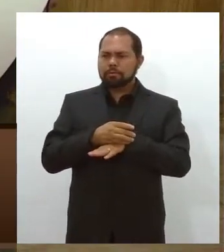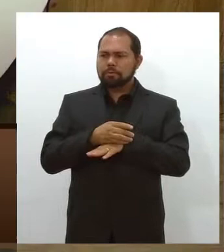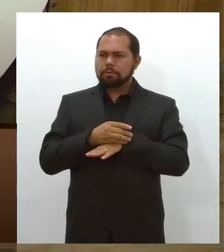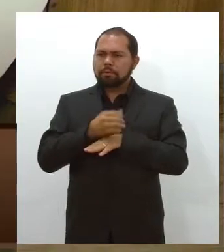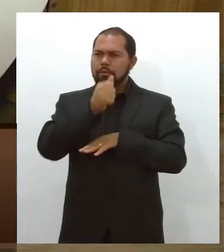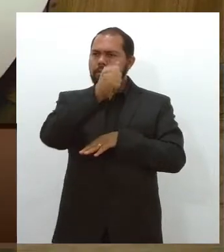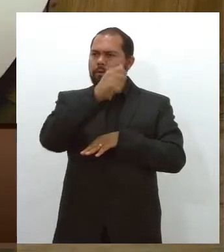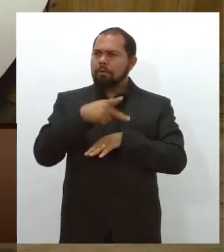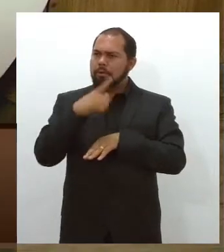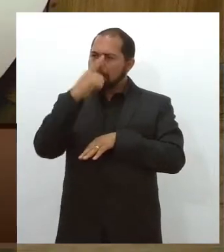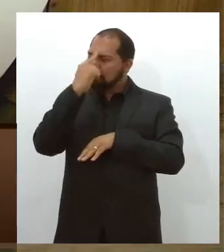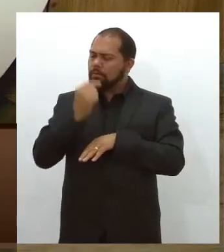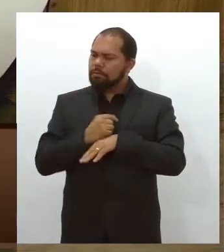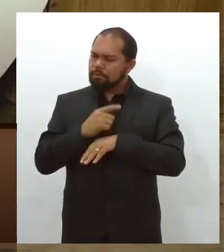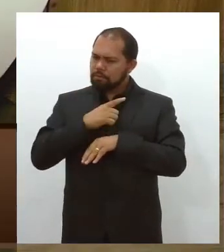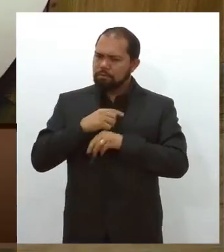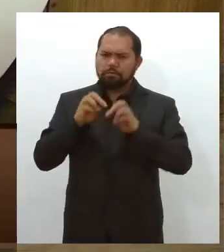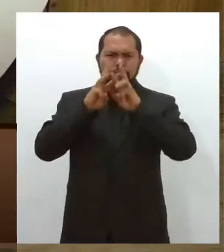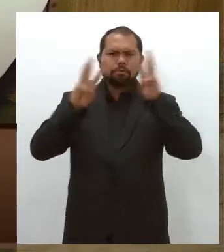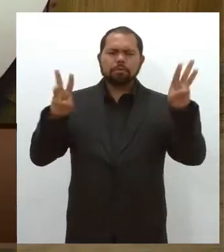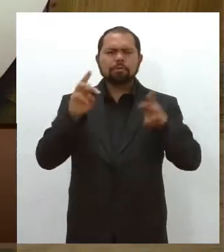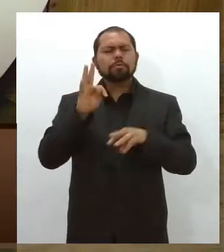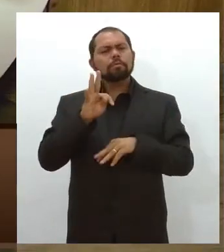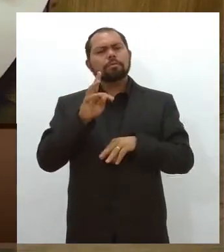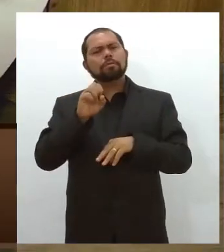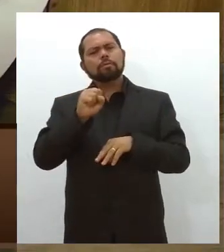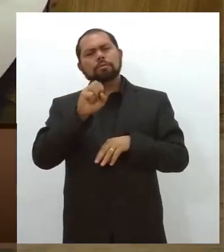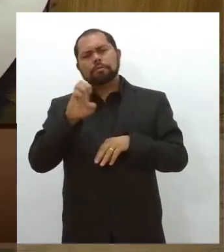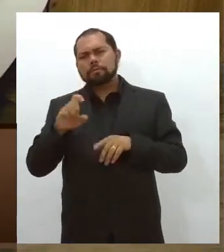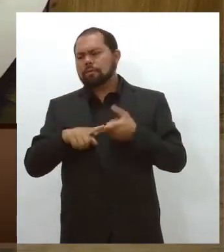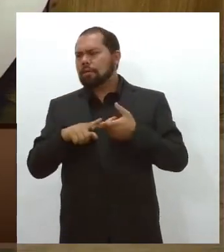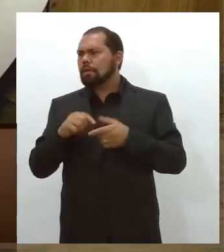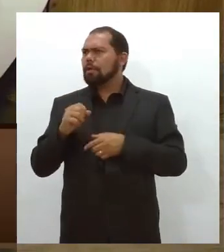TSE. Como é que a pessoa tem acesso ao Pardal?